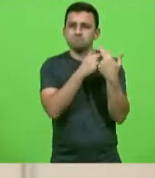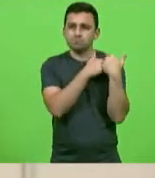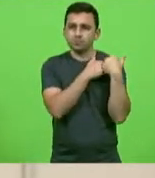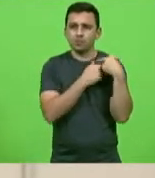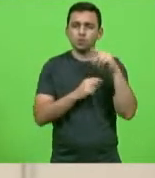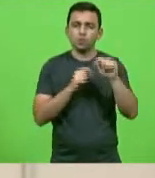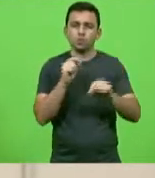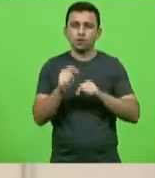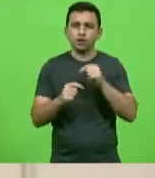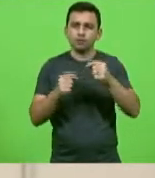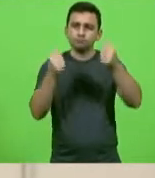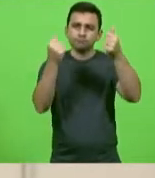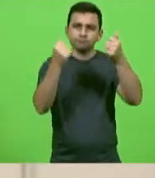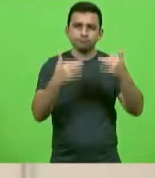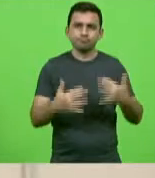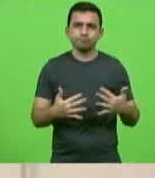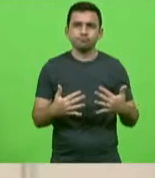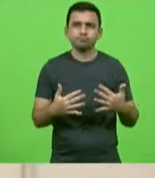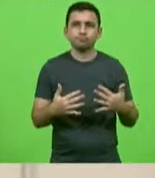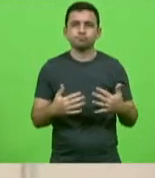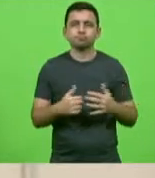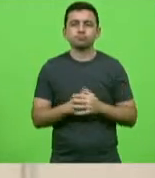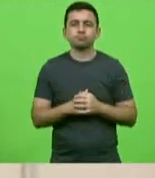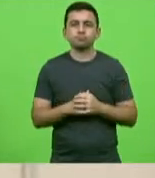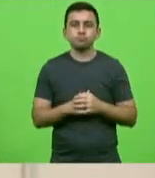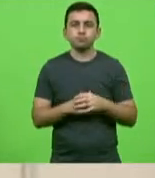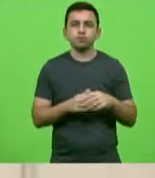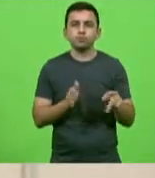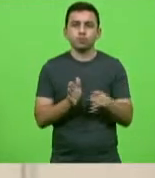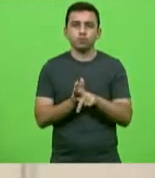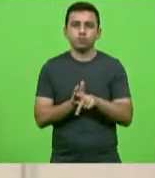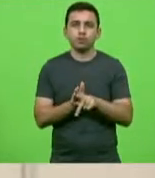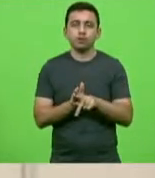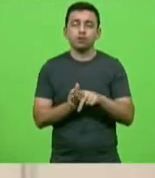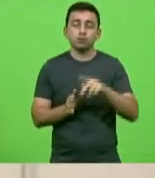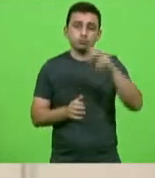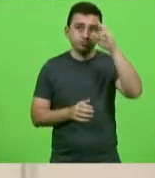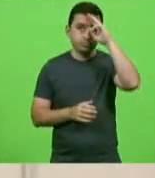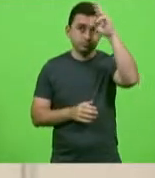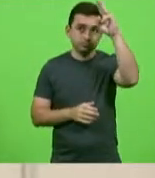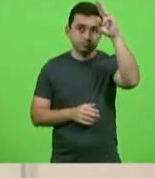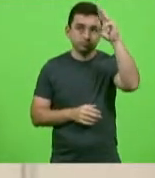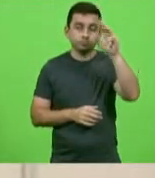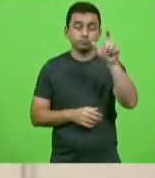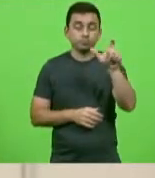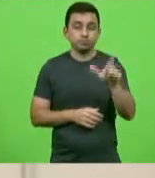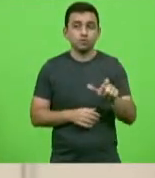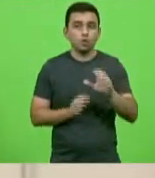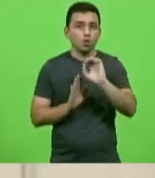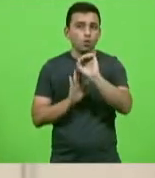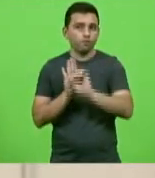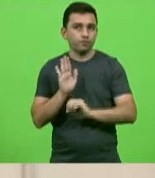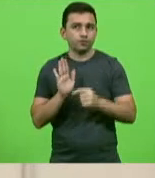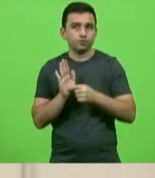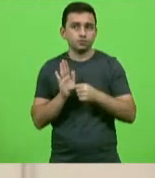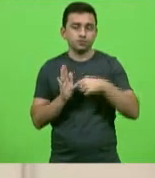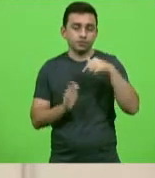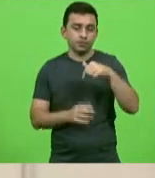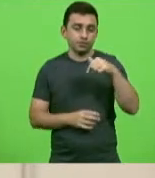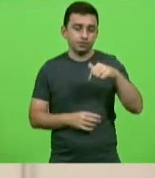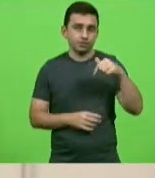nas declarações feitas pelo senhor Carlos Moisés da Silva no ofício número